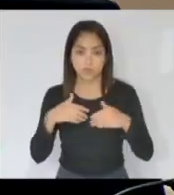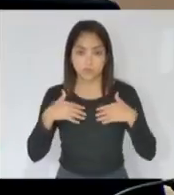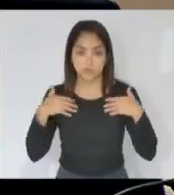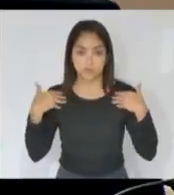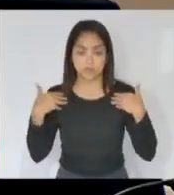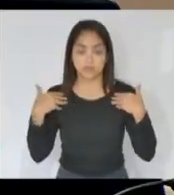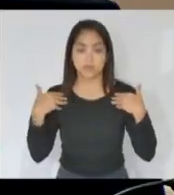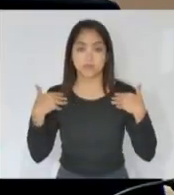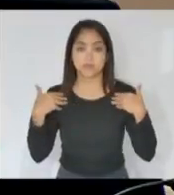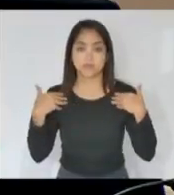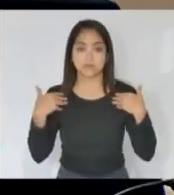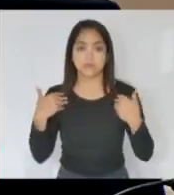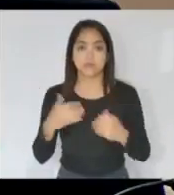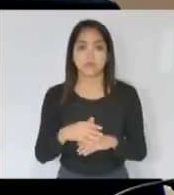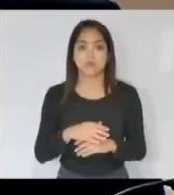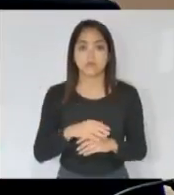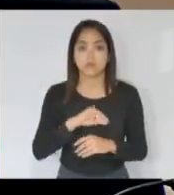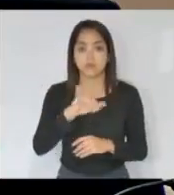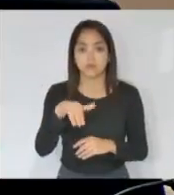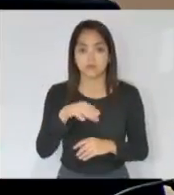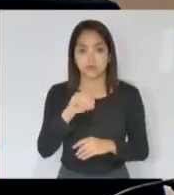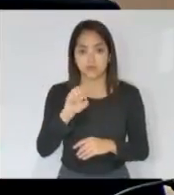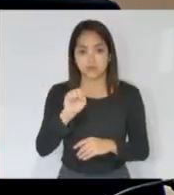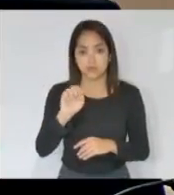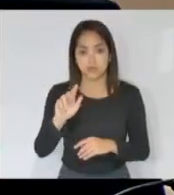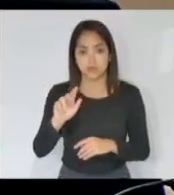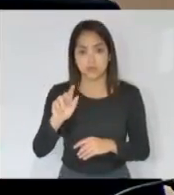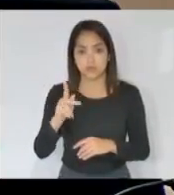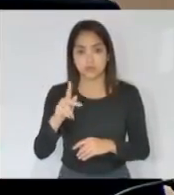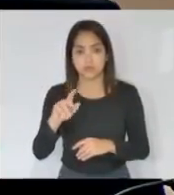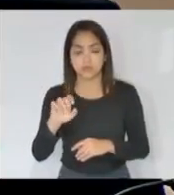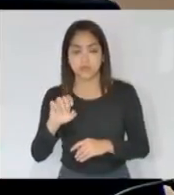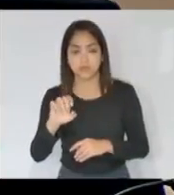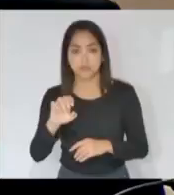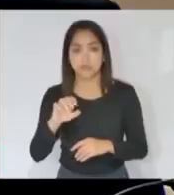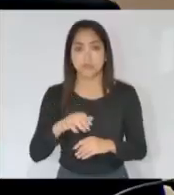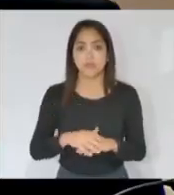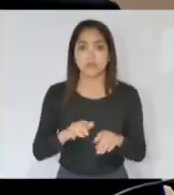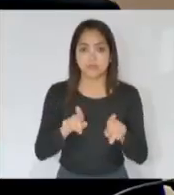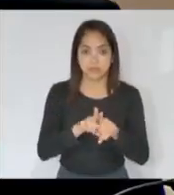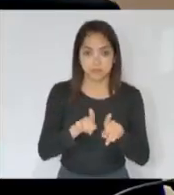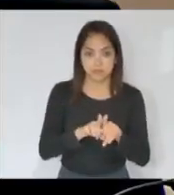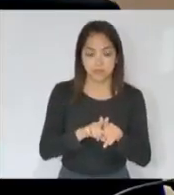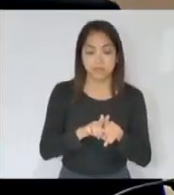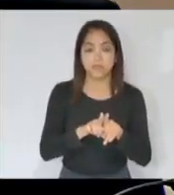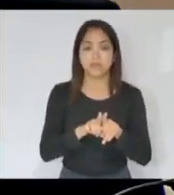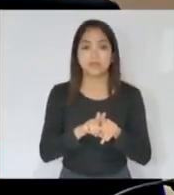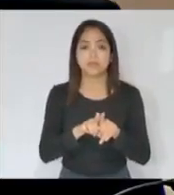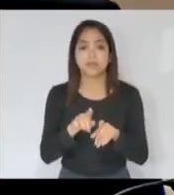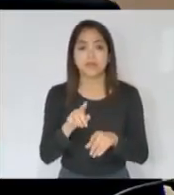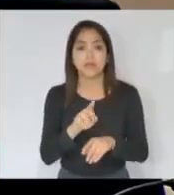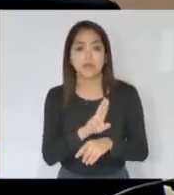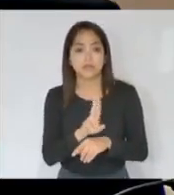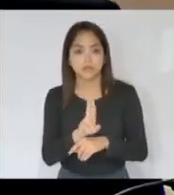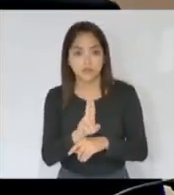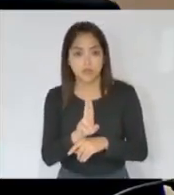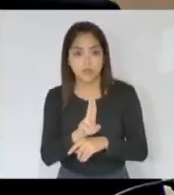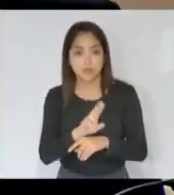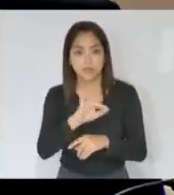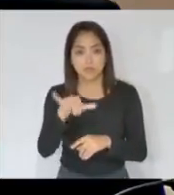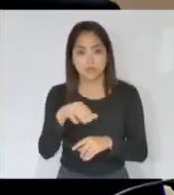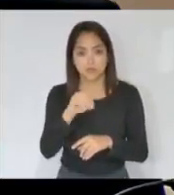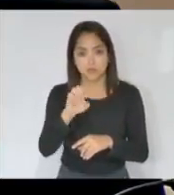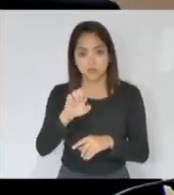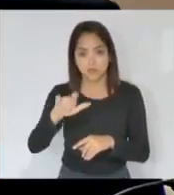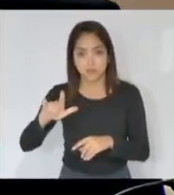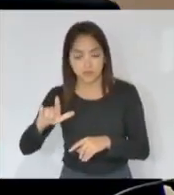senhor Jócio Martins e, em nome da instituição homenageada, doutor Joel de